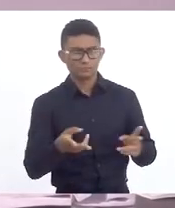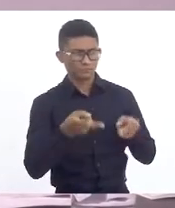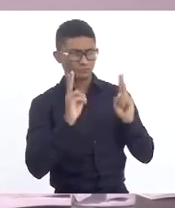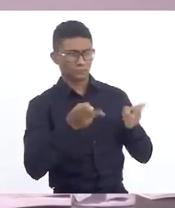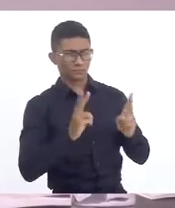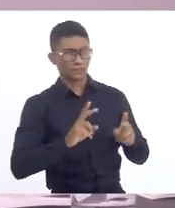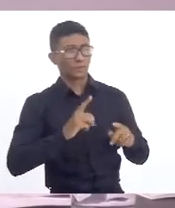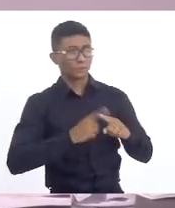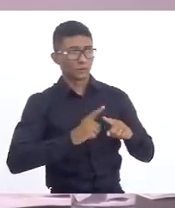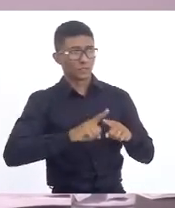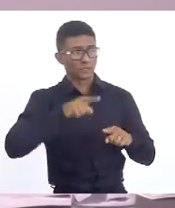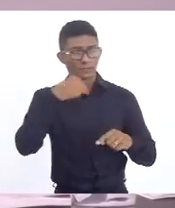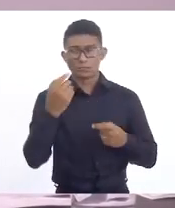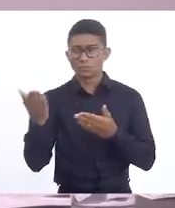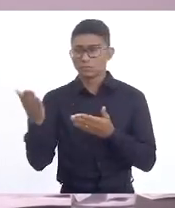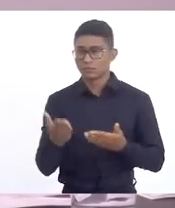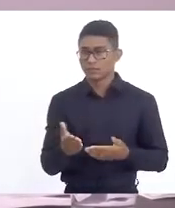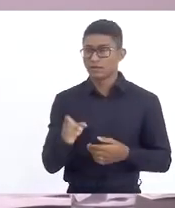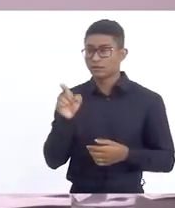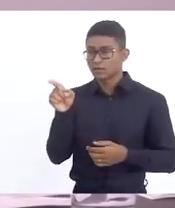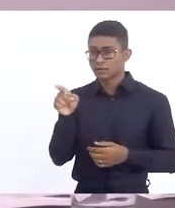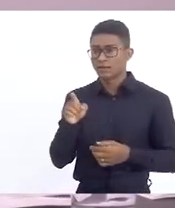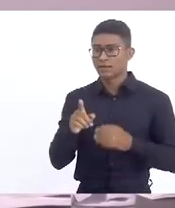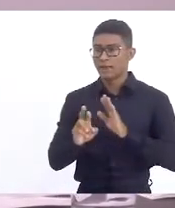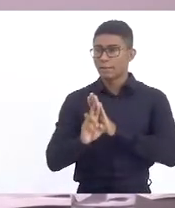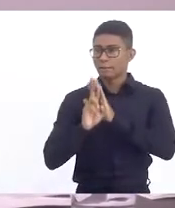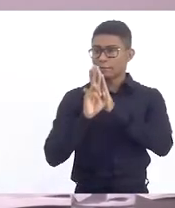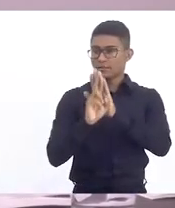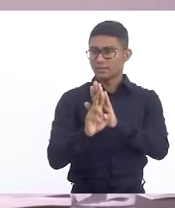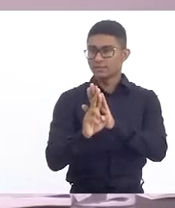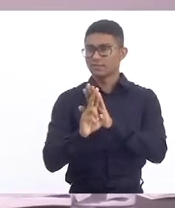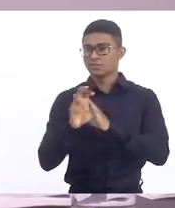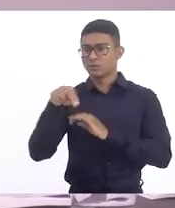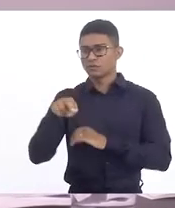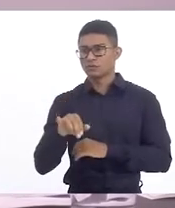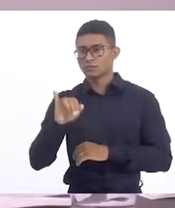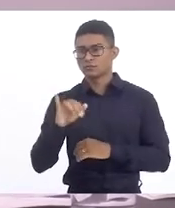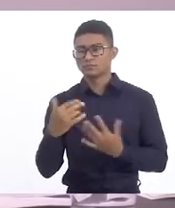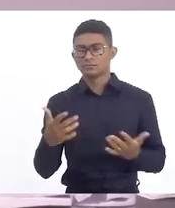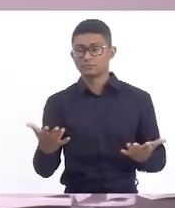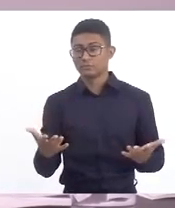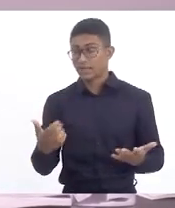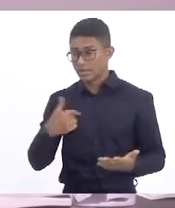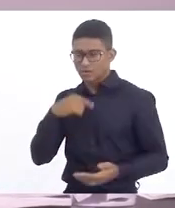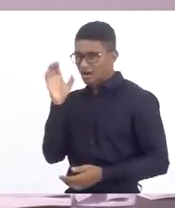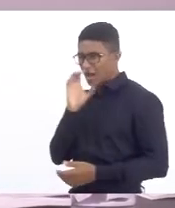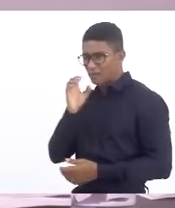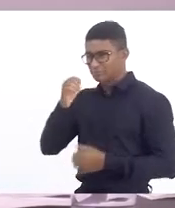passar a palavra para a Genésia, depois tem um representante aqui de Nova Iguaçu, não é isso? Eu vou ser bem rápido.